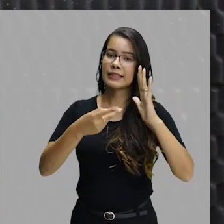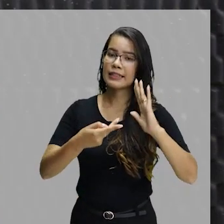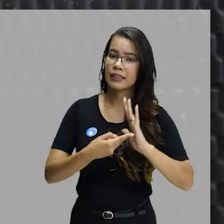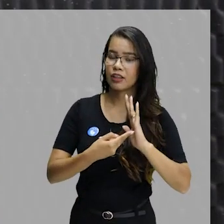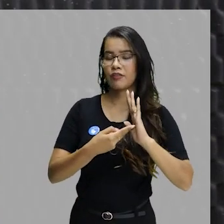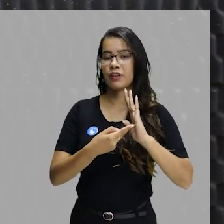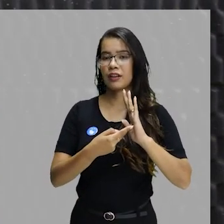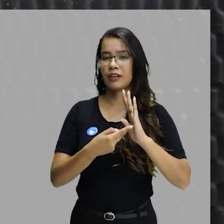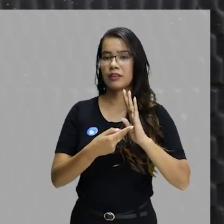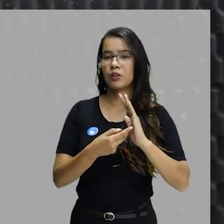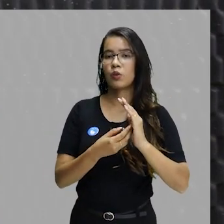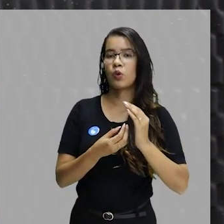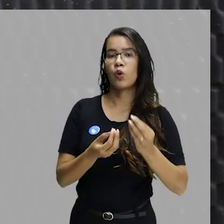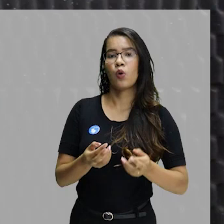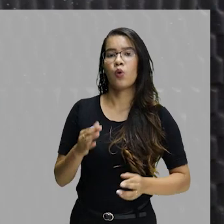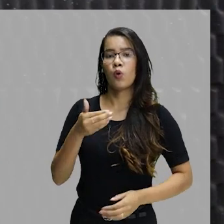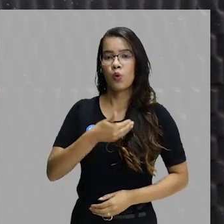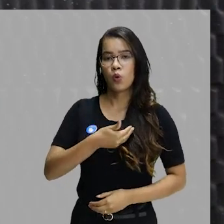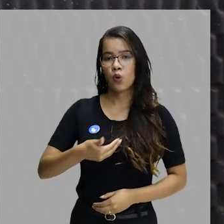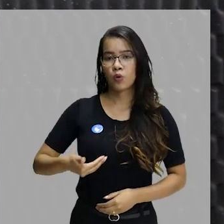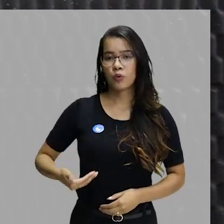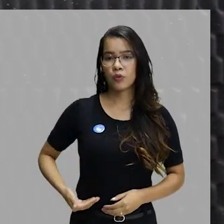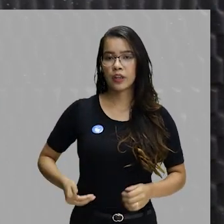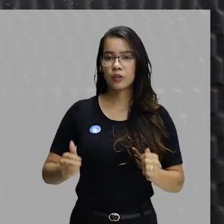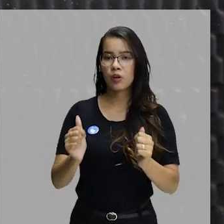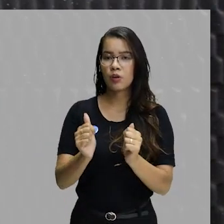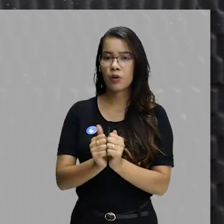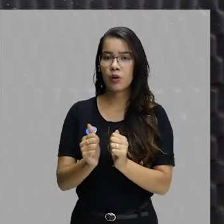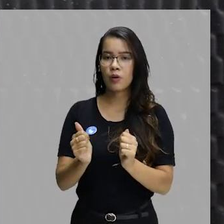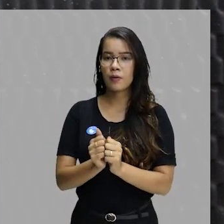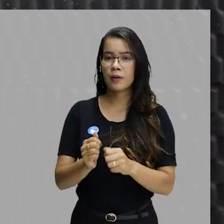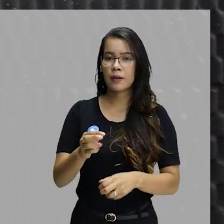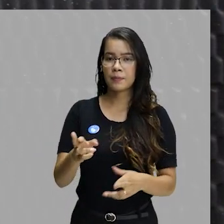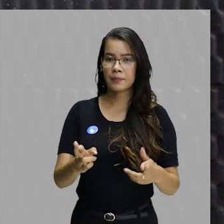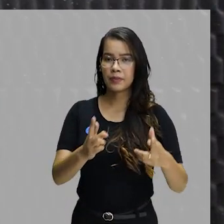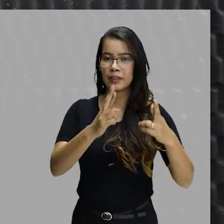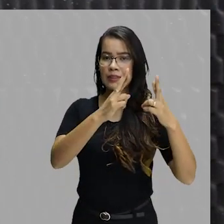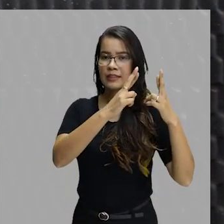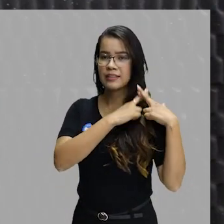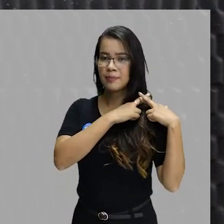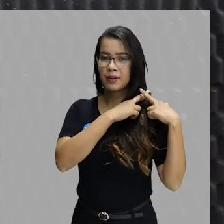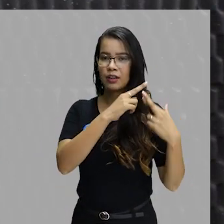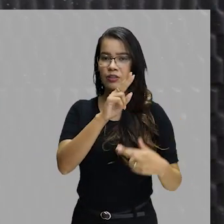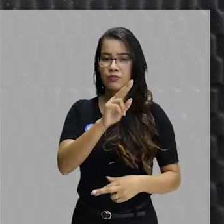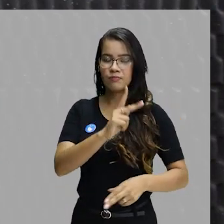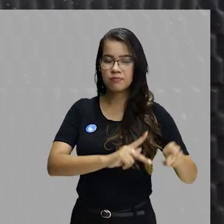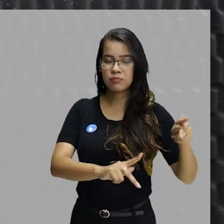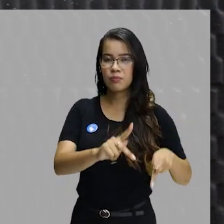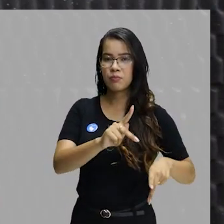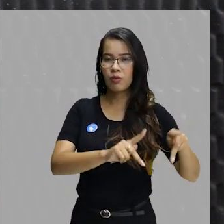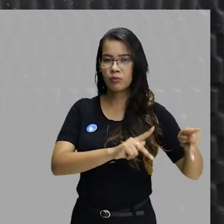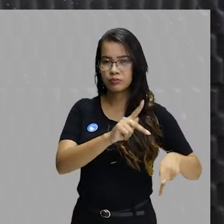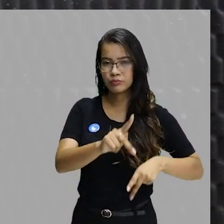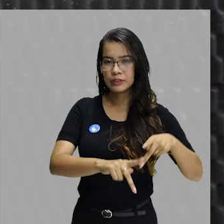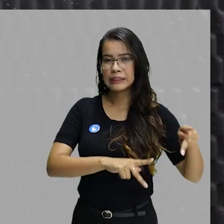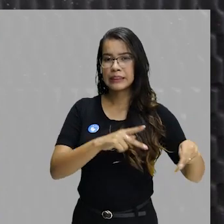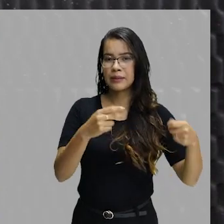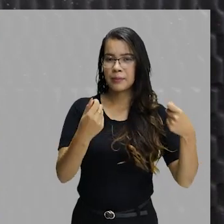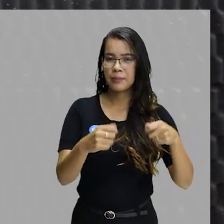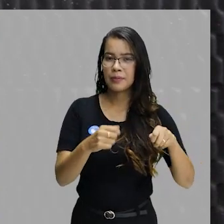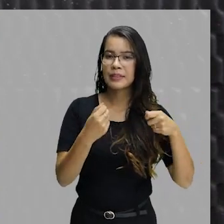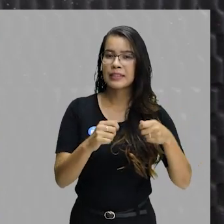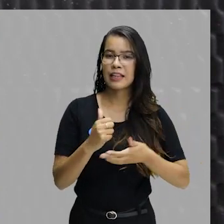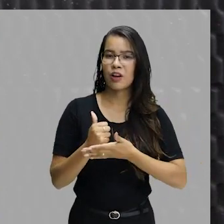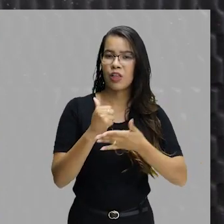significa forma de governo com responsabilidade pública, forma de governo que deve contemplar